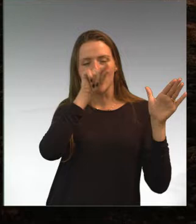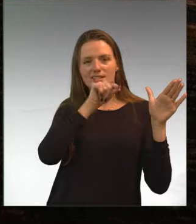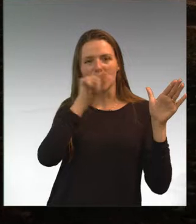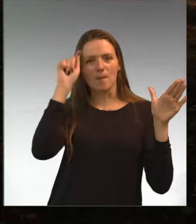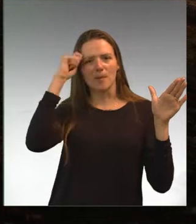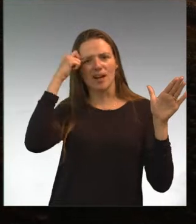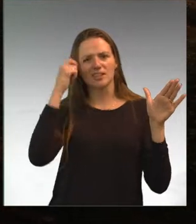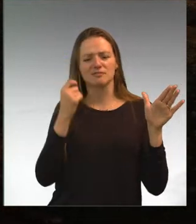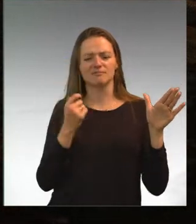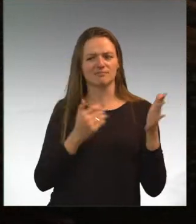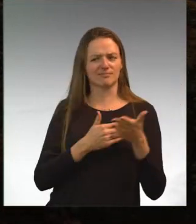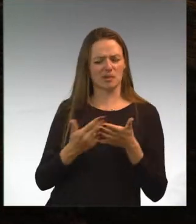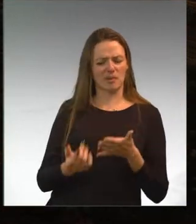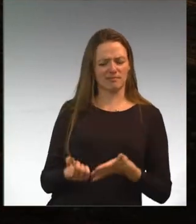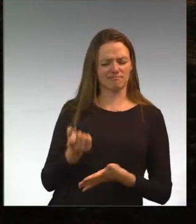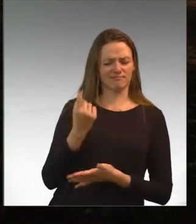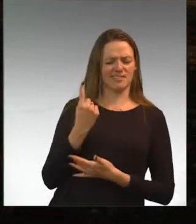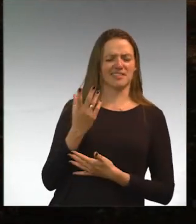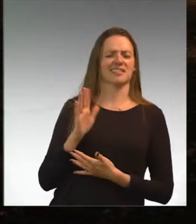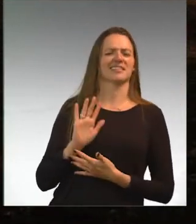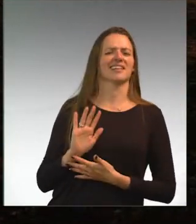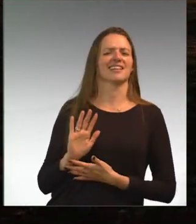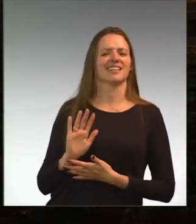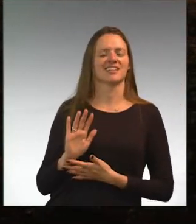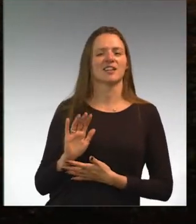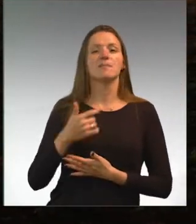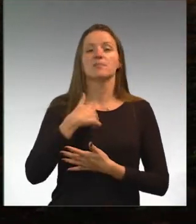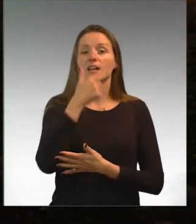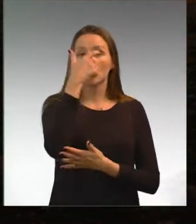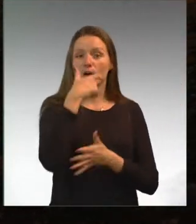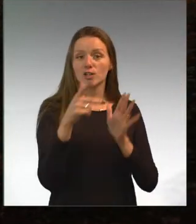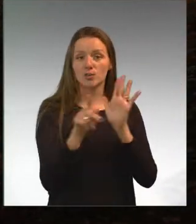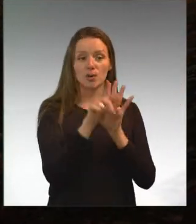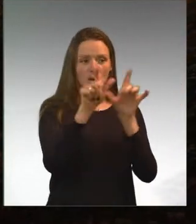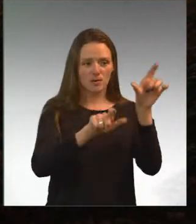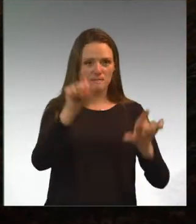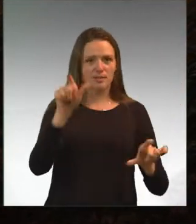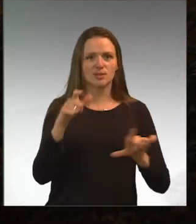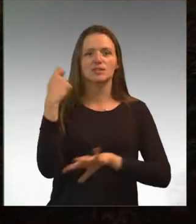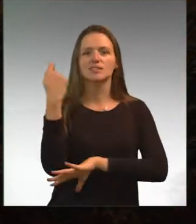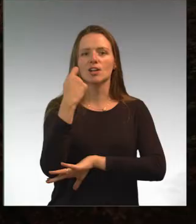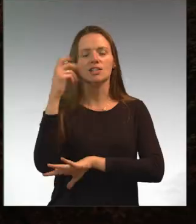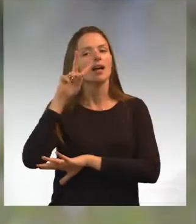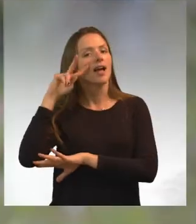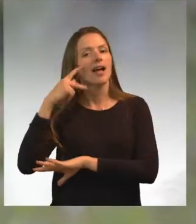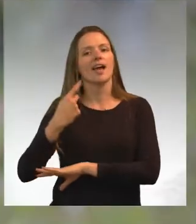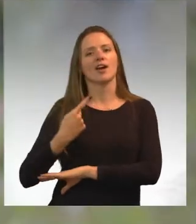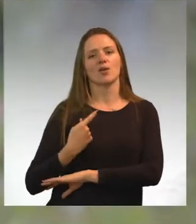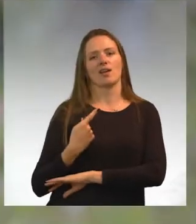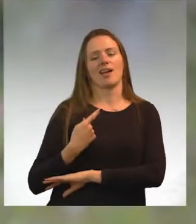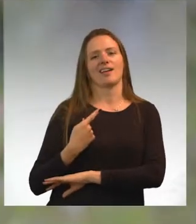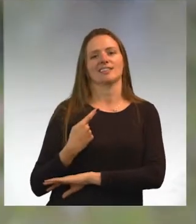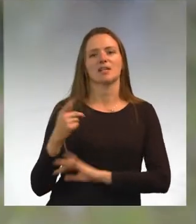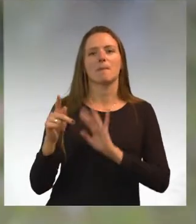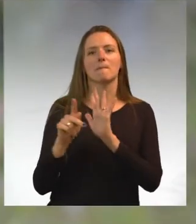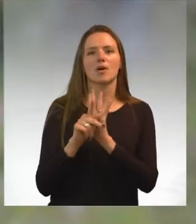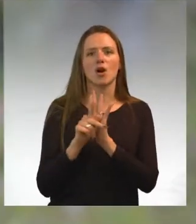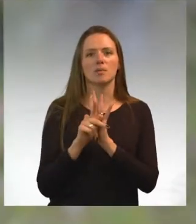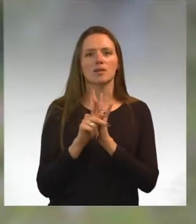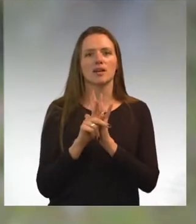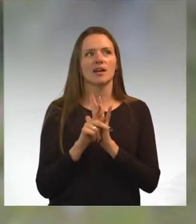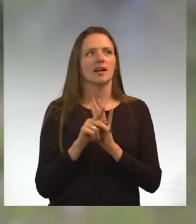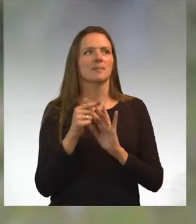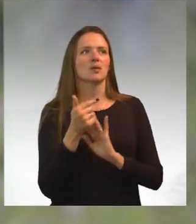estranhar muito, né? Eu acho que os gaúchos reconhecem um gaúcho para inglês